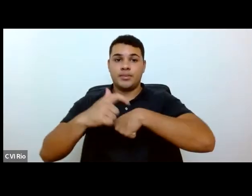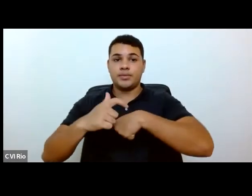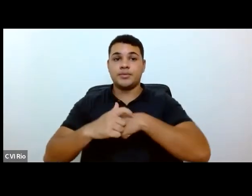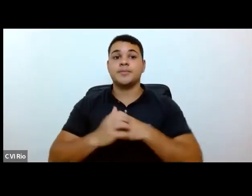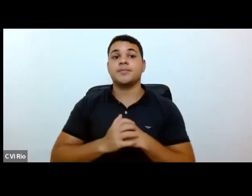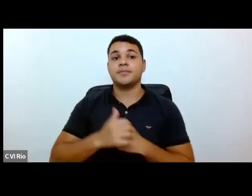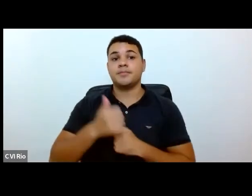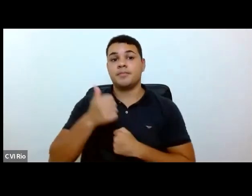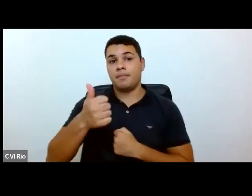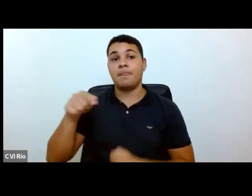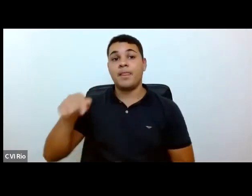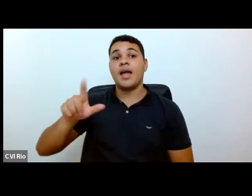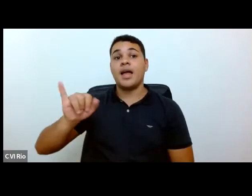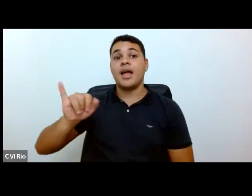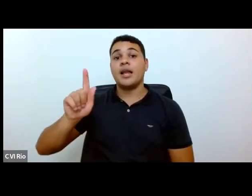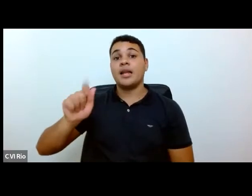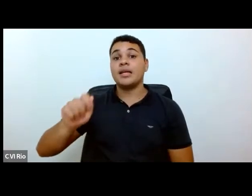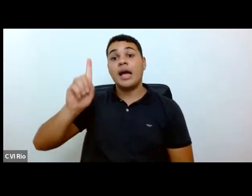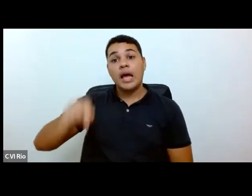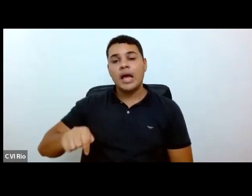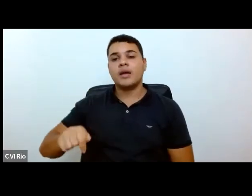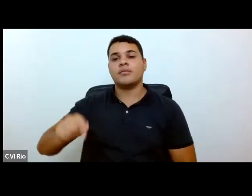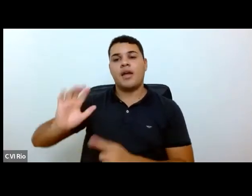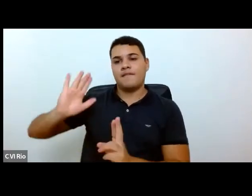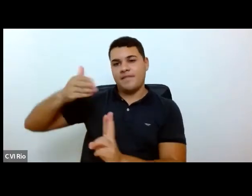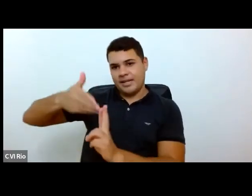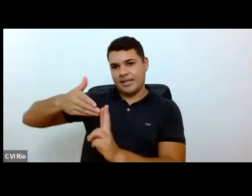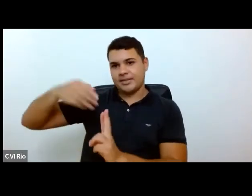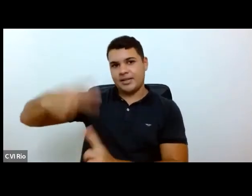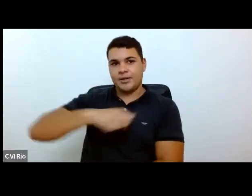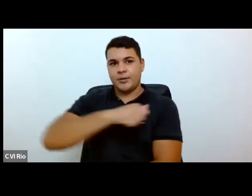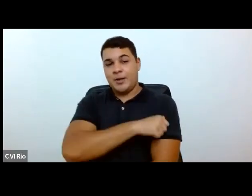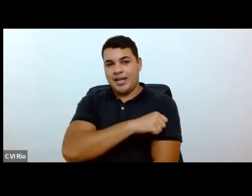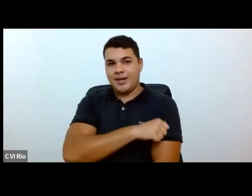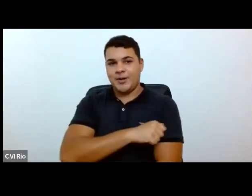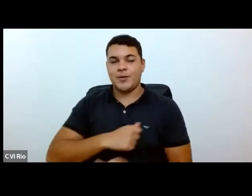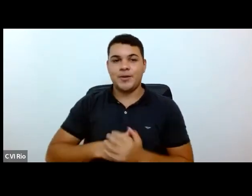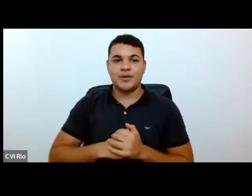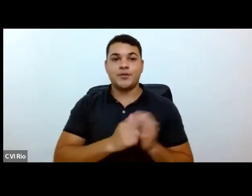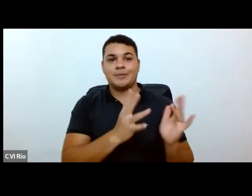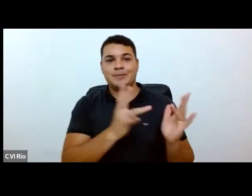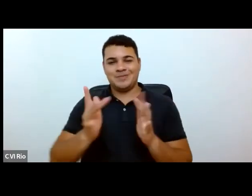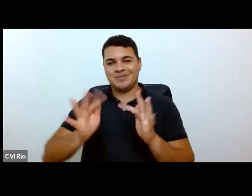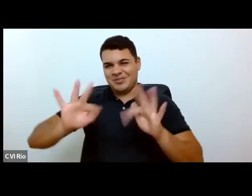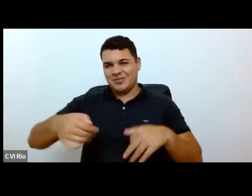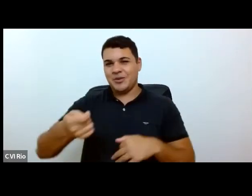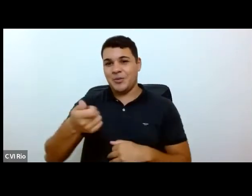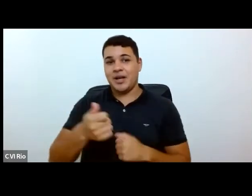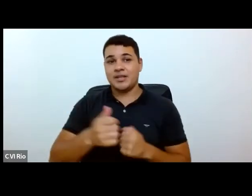aí a Liga também é uma referência, né? Liga T Carioca. Já vamos encaminhar aqui, tá, gente? Perdão. É,